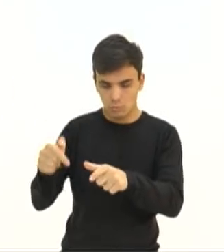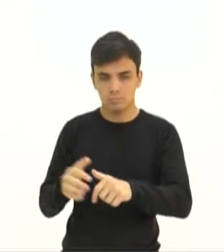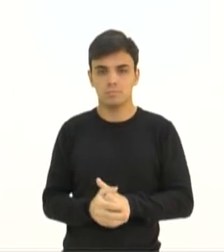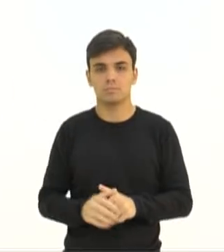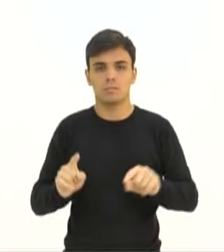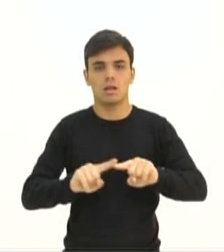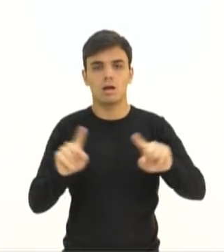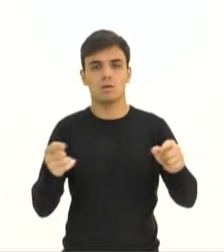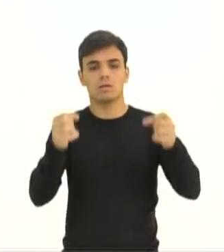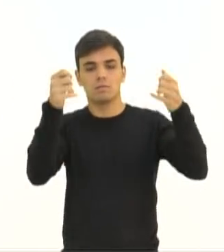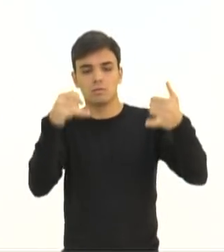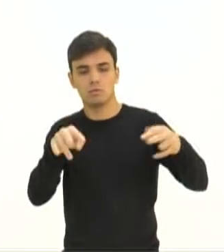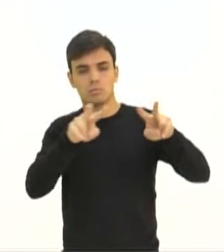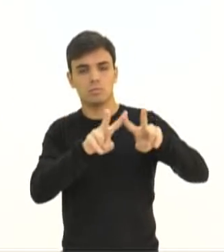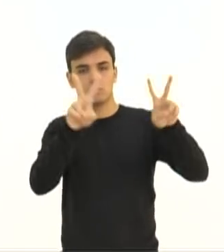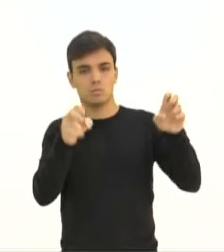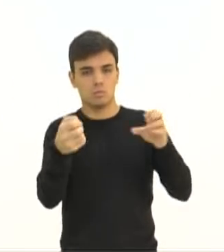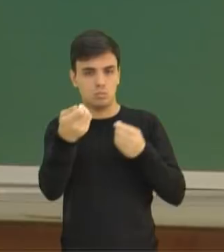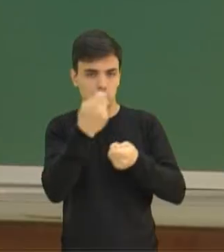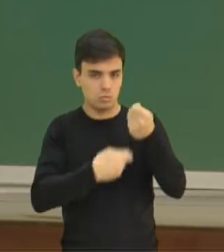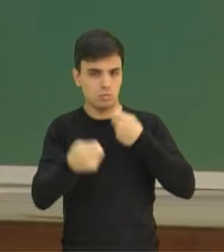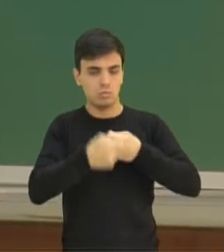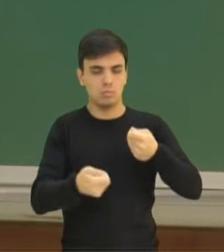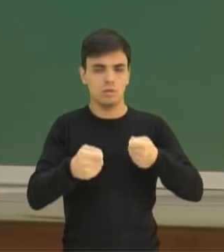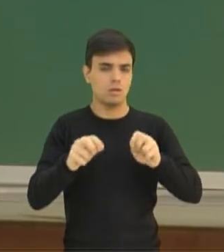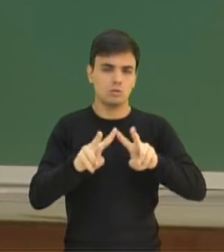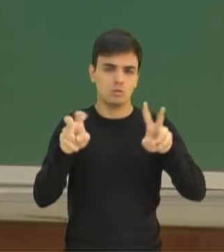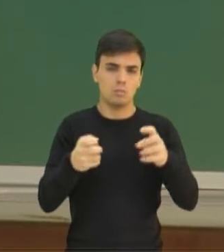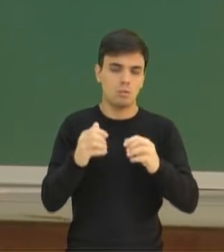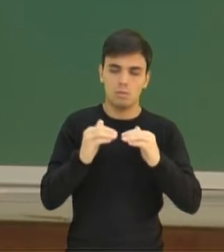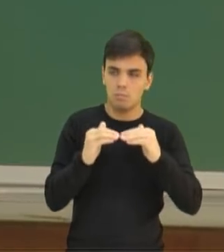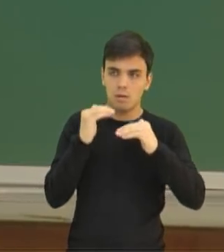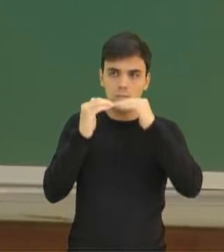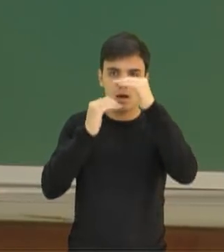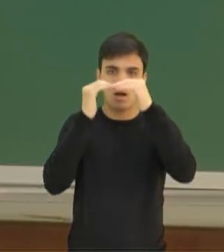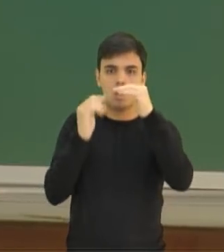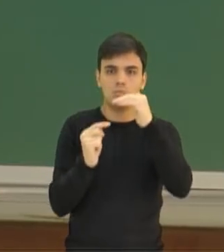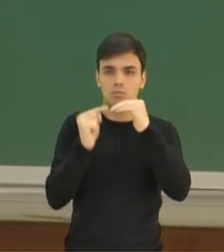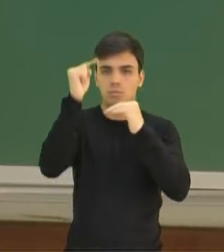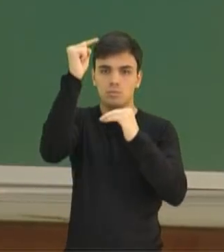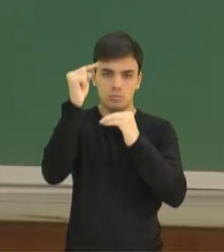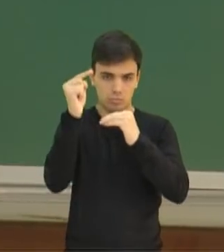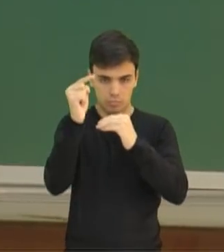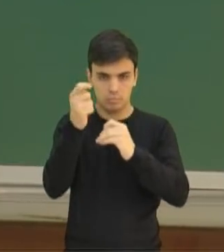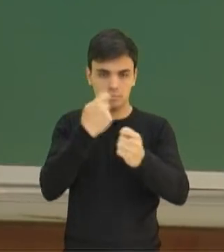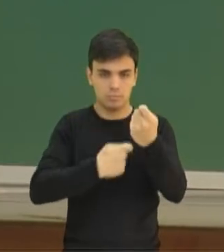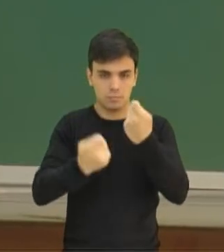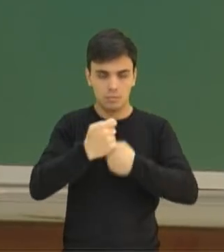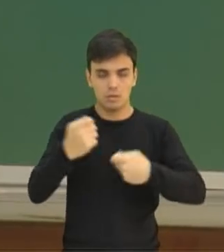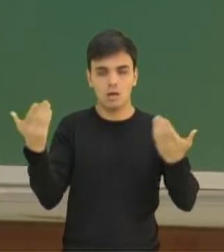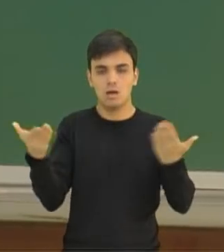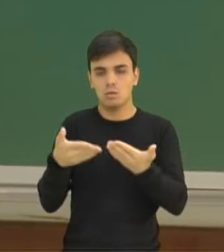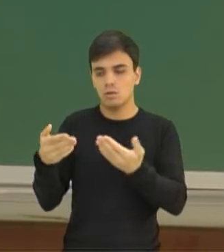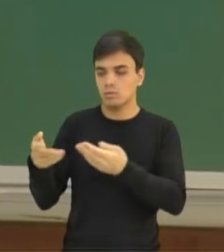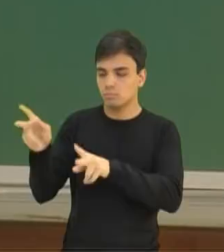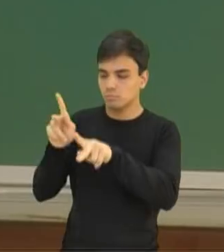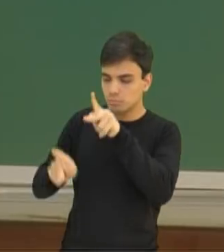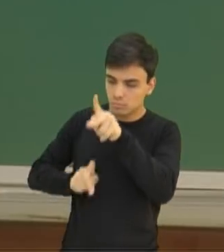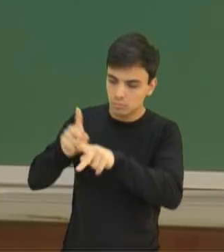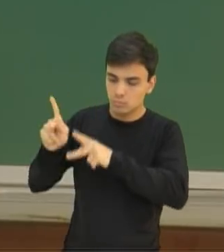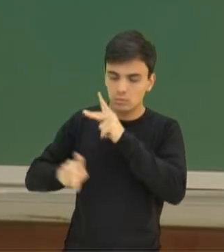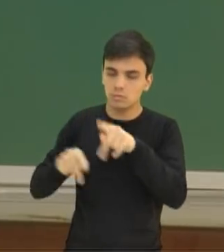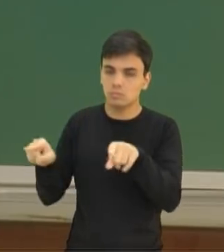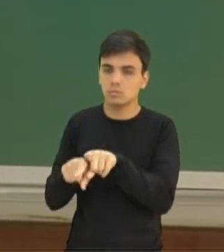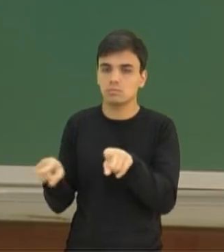da economia, a gente está falando do crescimento econômico. Quando a gente fala da população e da qualidade de